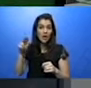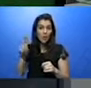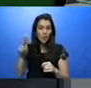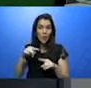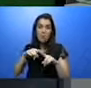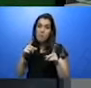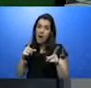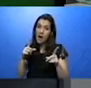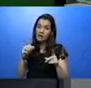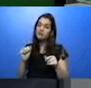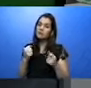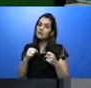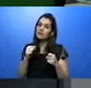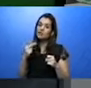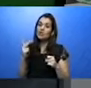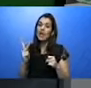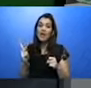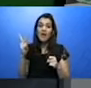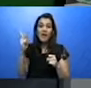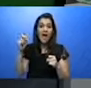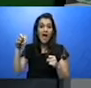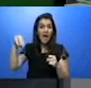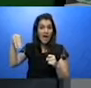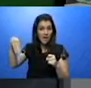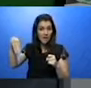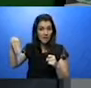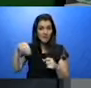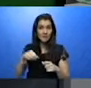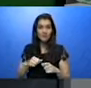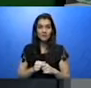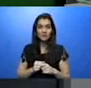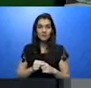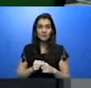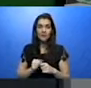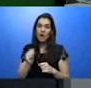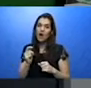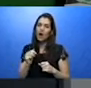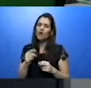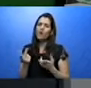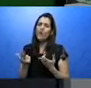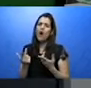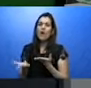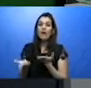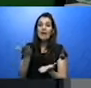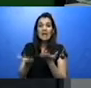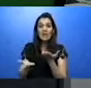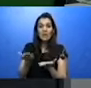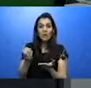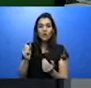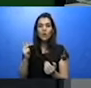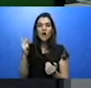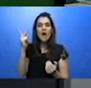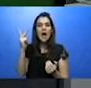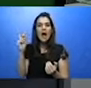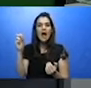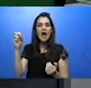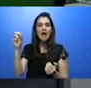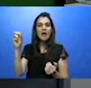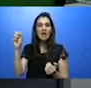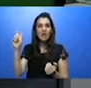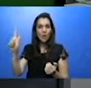tá bom? Igual do quilo. Quilo pode se escrever com K ou também com QU, e as duas maneiras estão